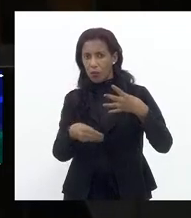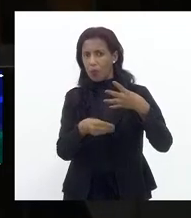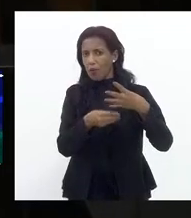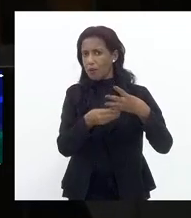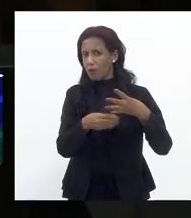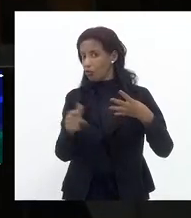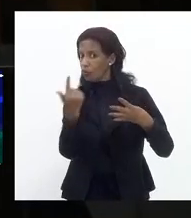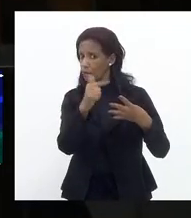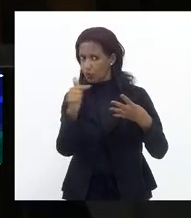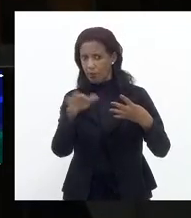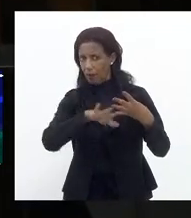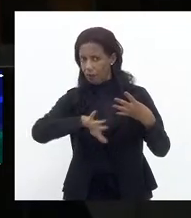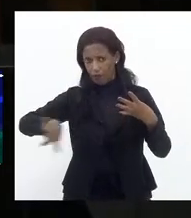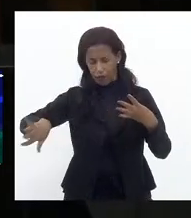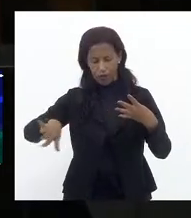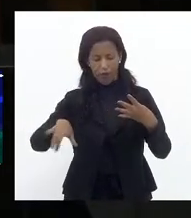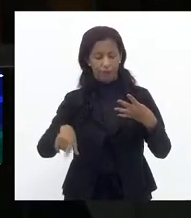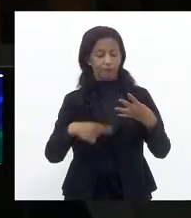não existe mais,